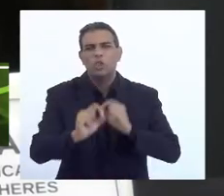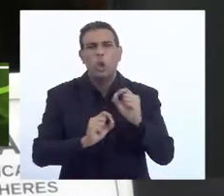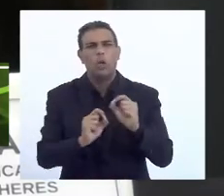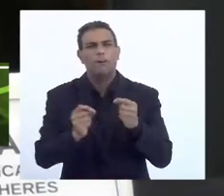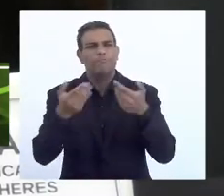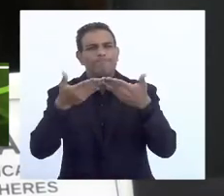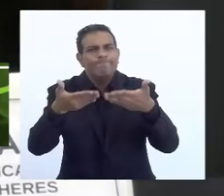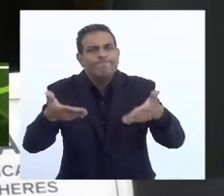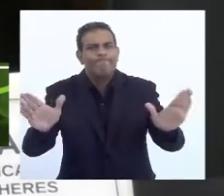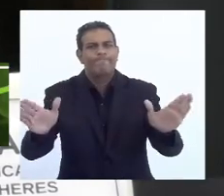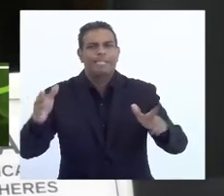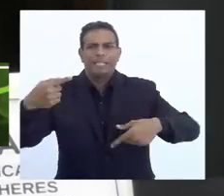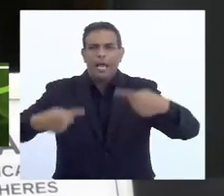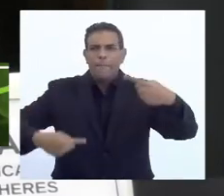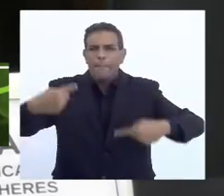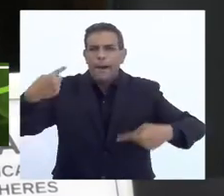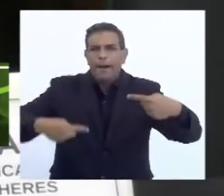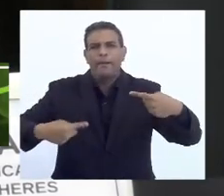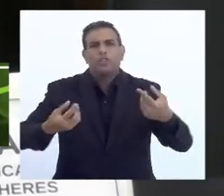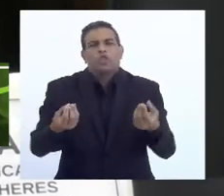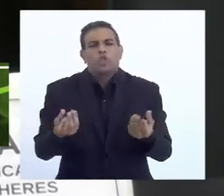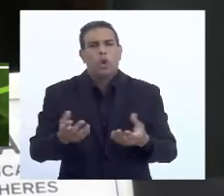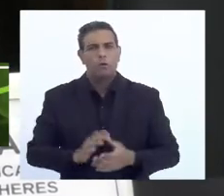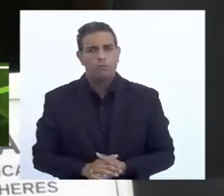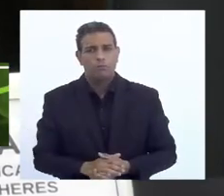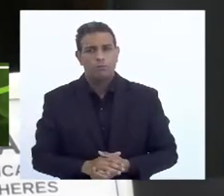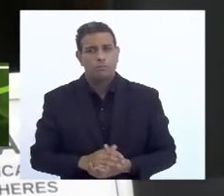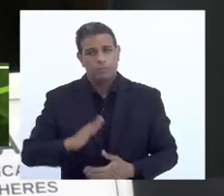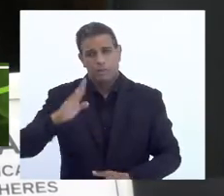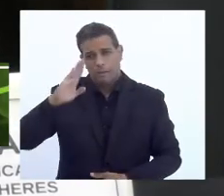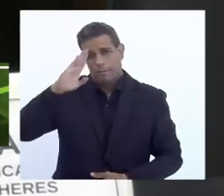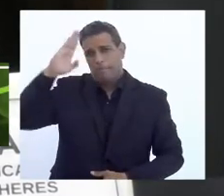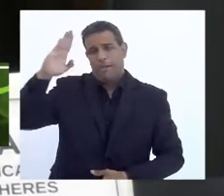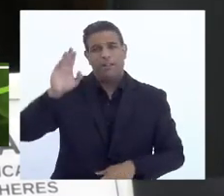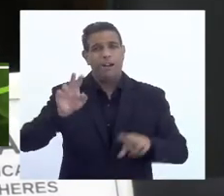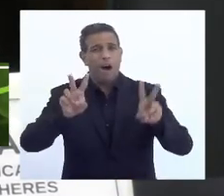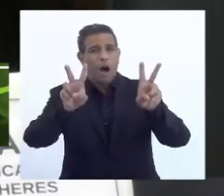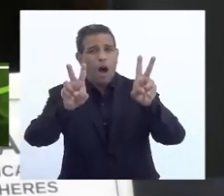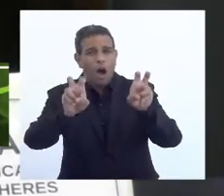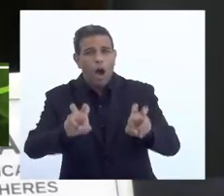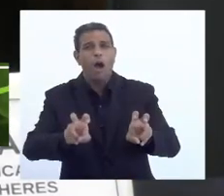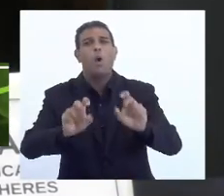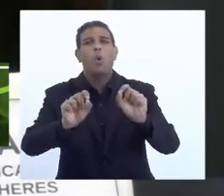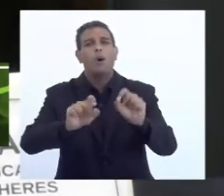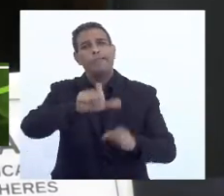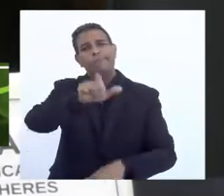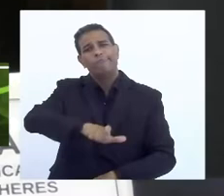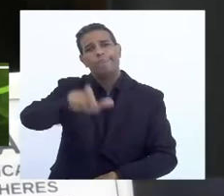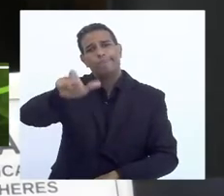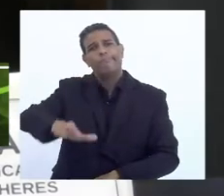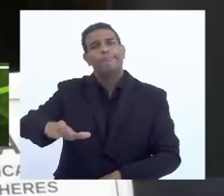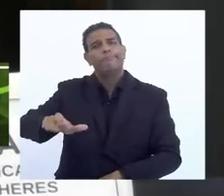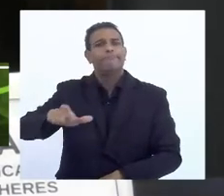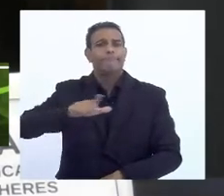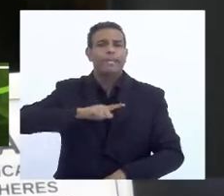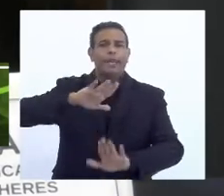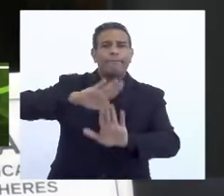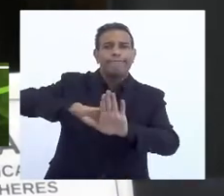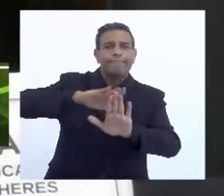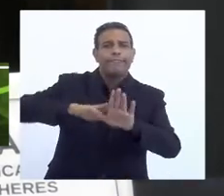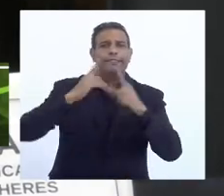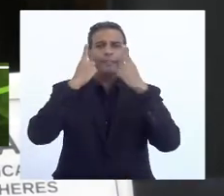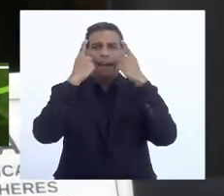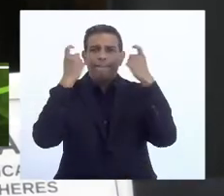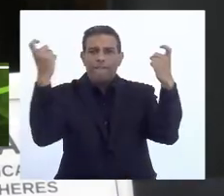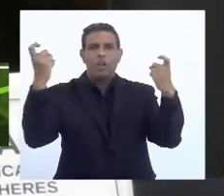de ampliar esse debate, que, obviamente, um dos principais temas, né, que atravessam a vida das mulheres é a violência doméstica,